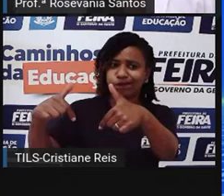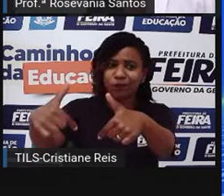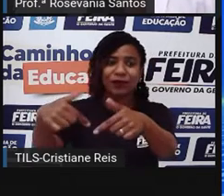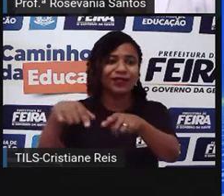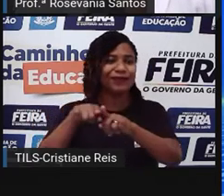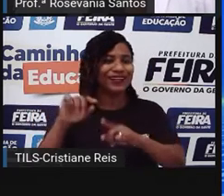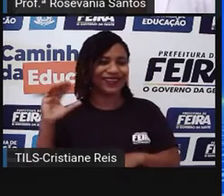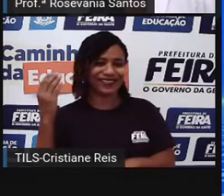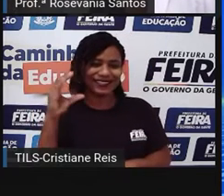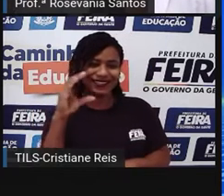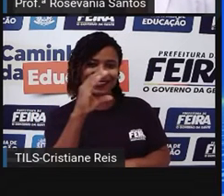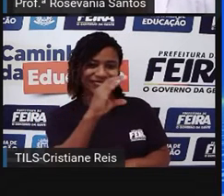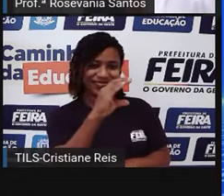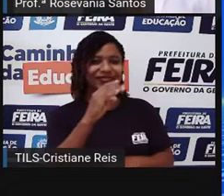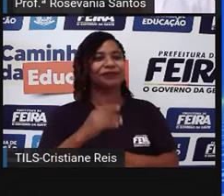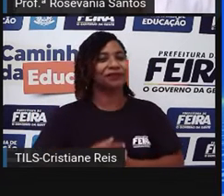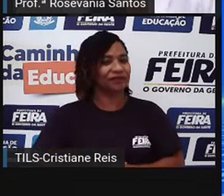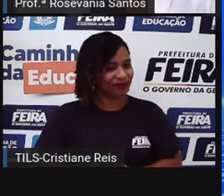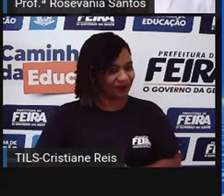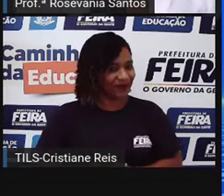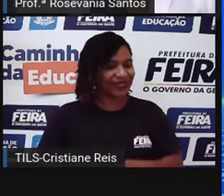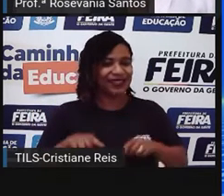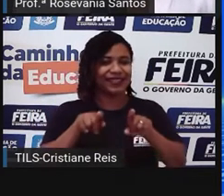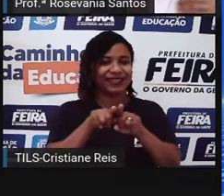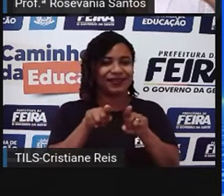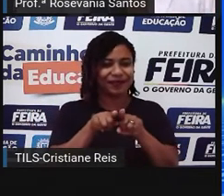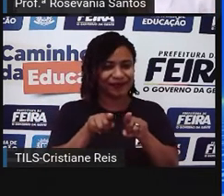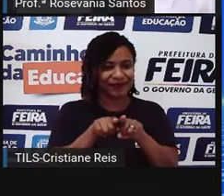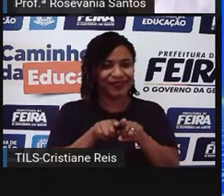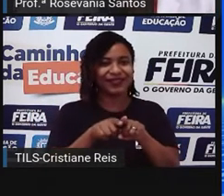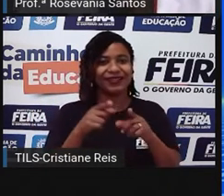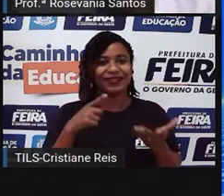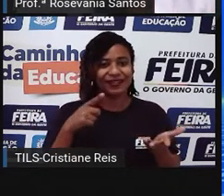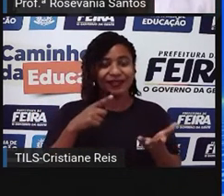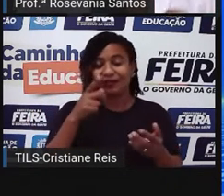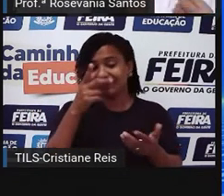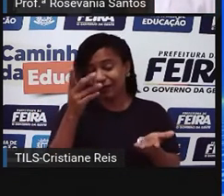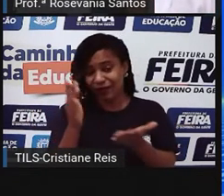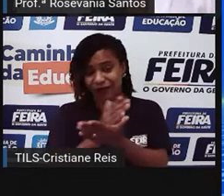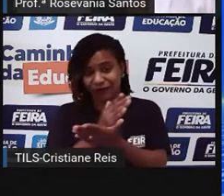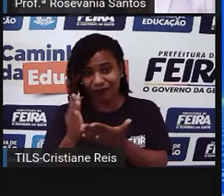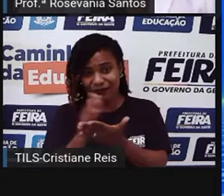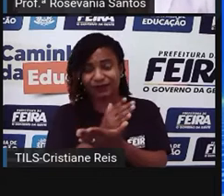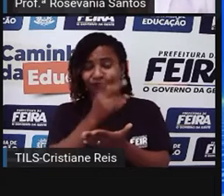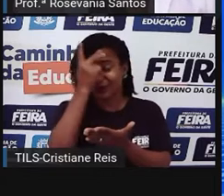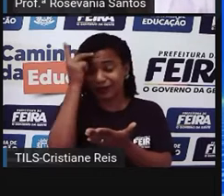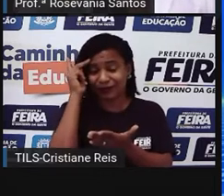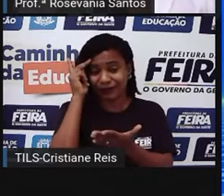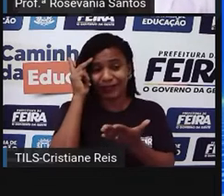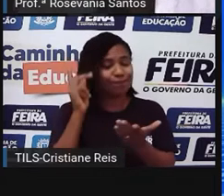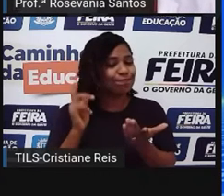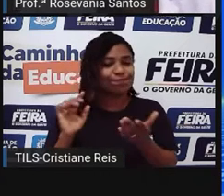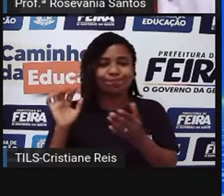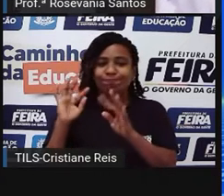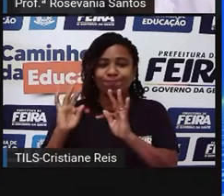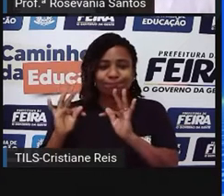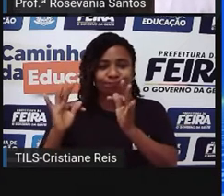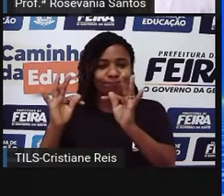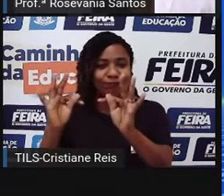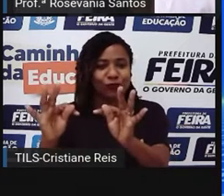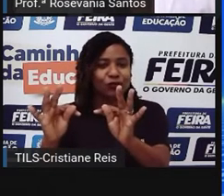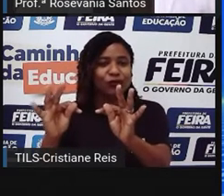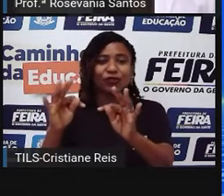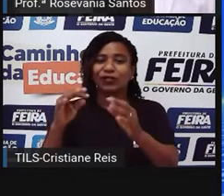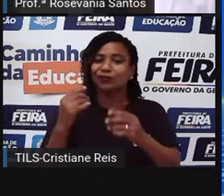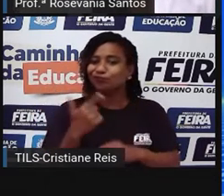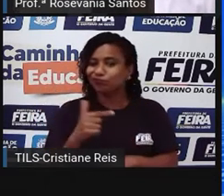gente sabe também que tem o outro lado disso, né? Que são os excluídos, os invisíveis, aqueles que não têm acesso